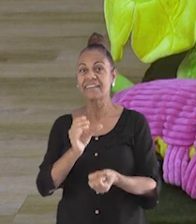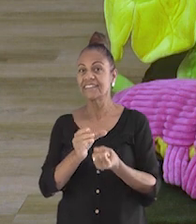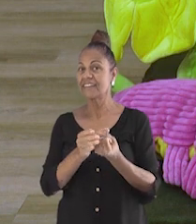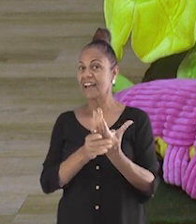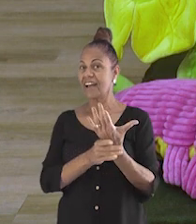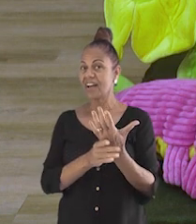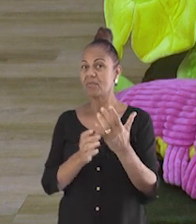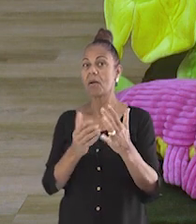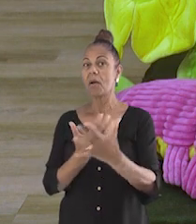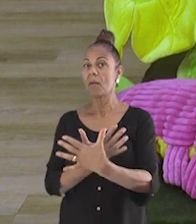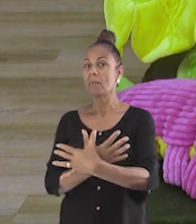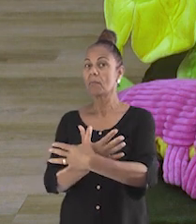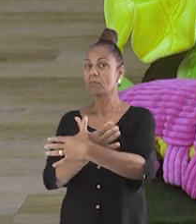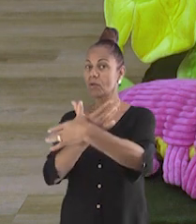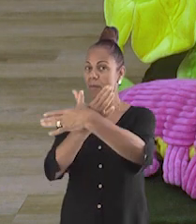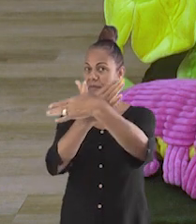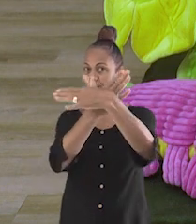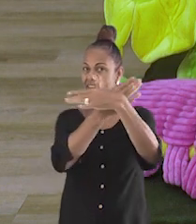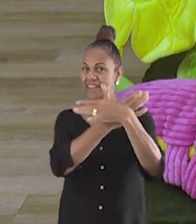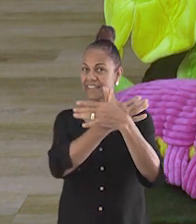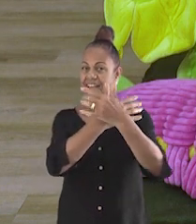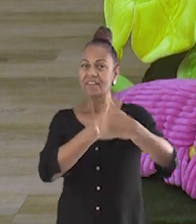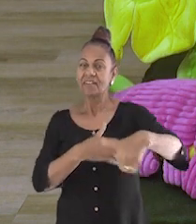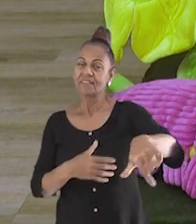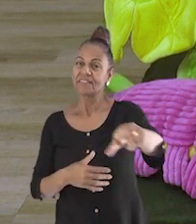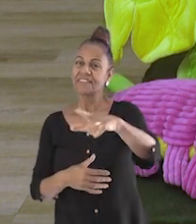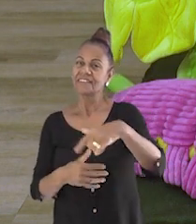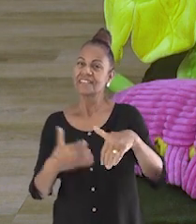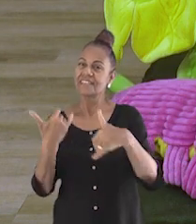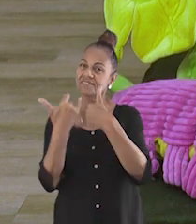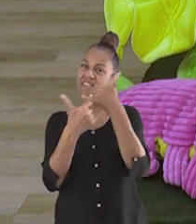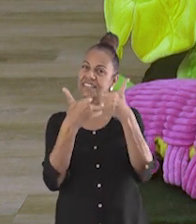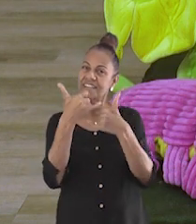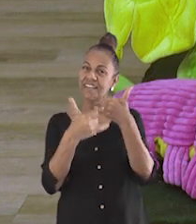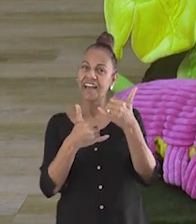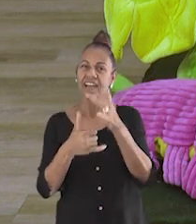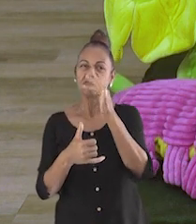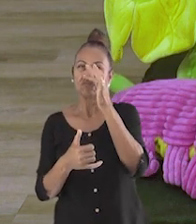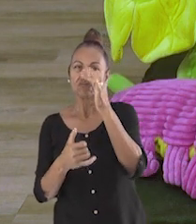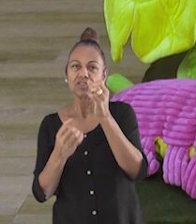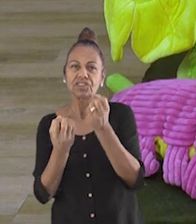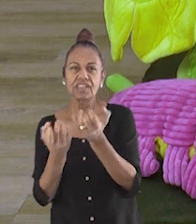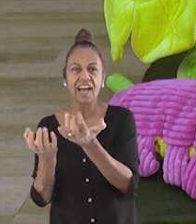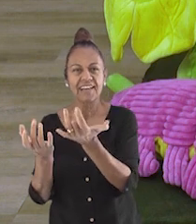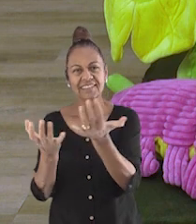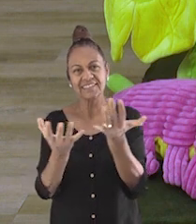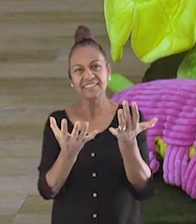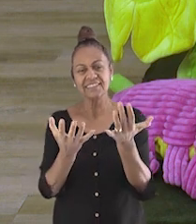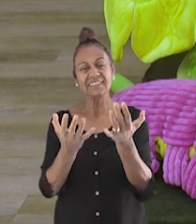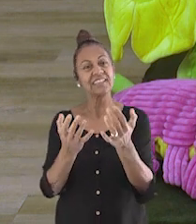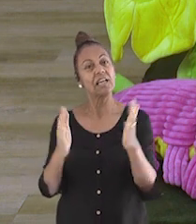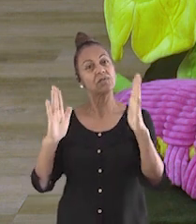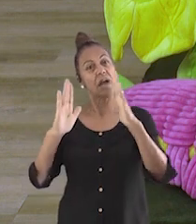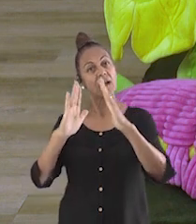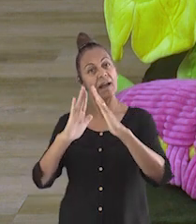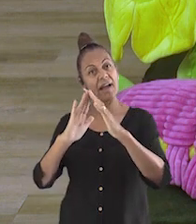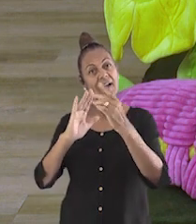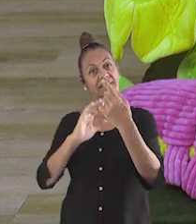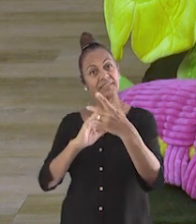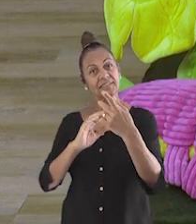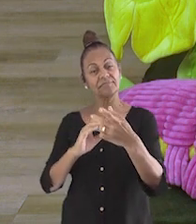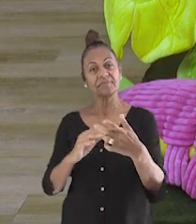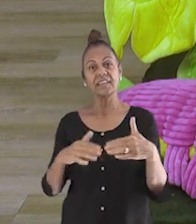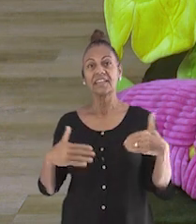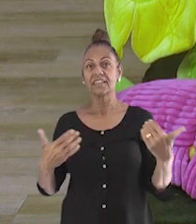Foi muito legal, né? E que tal agora fazer uma borboleta para